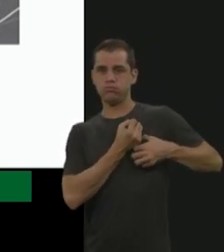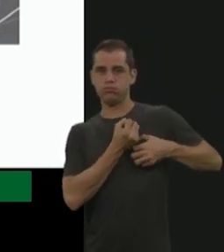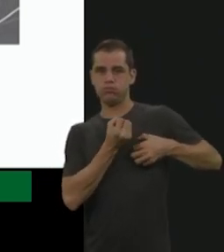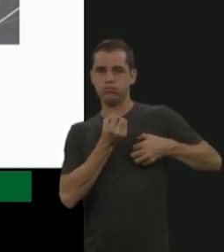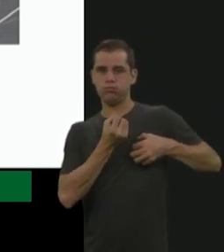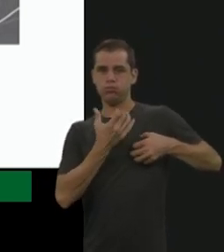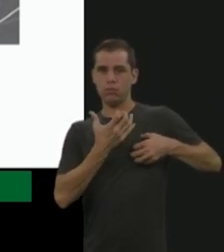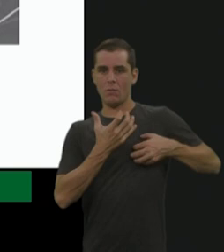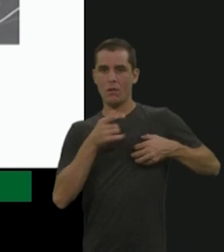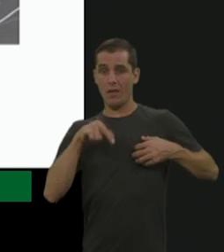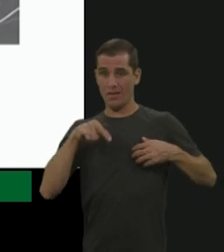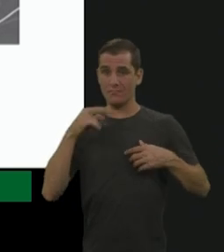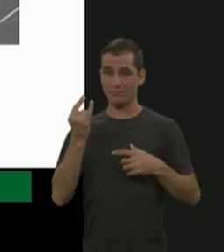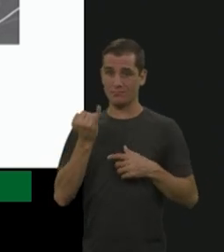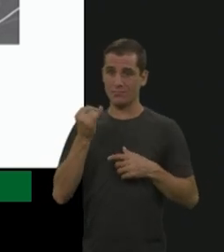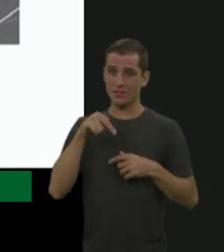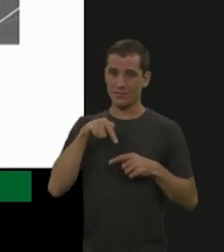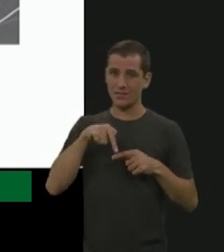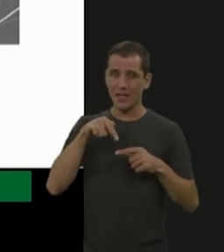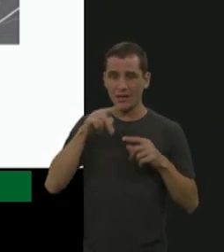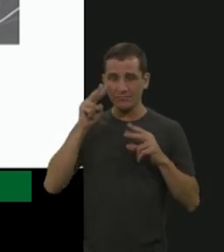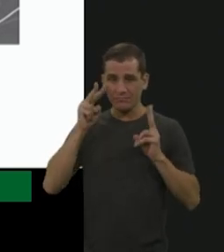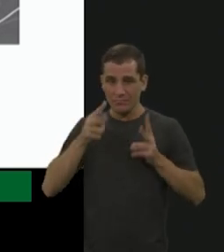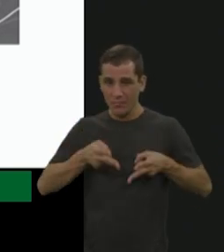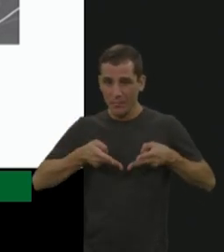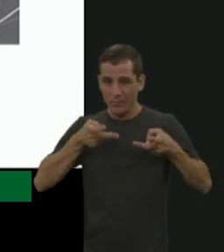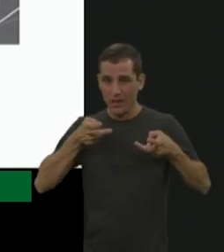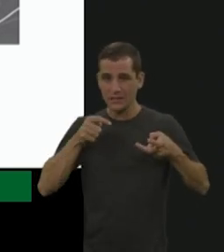importante, algumas áreas aqui de bronquiectasia. Isso aqui é